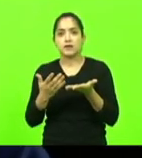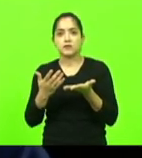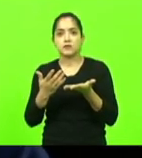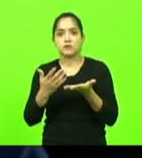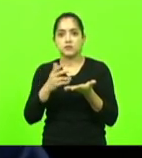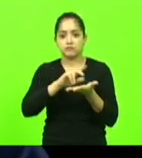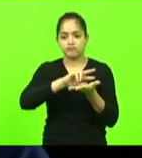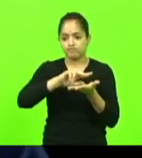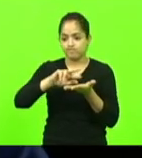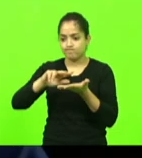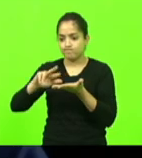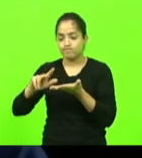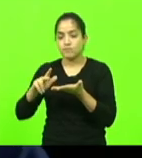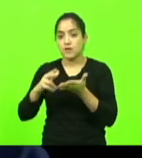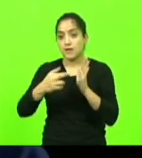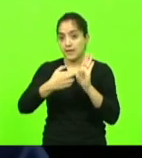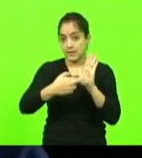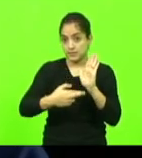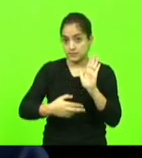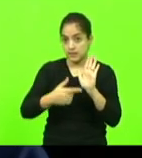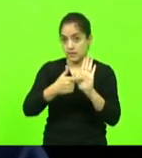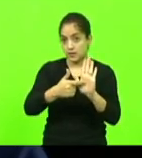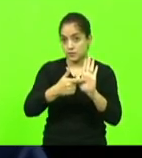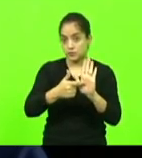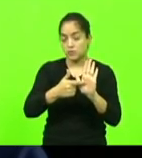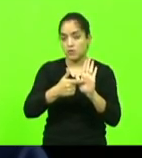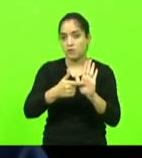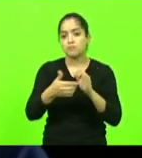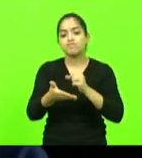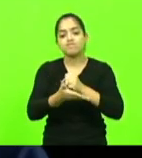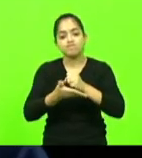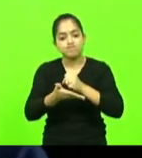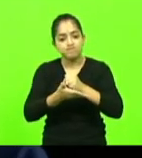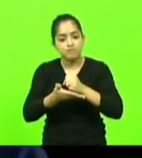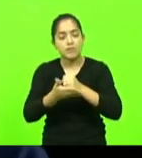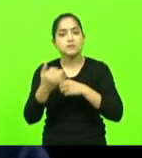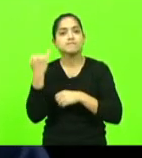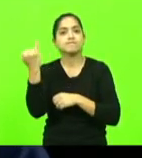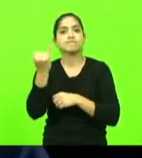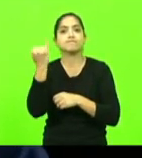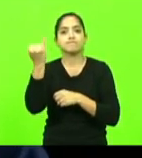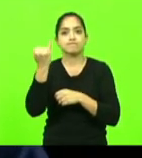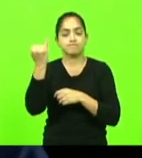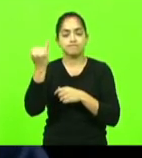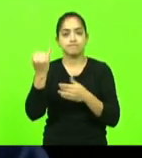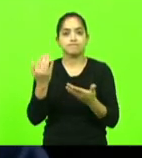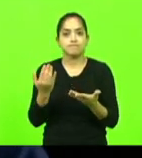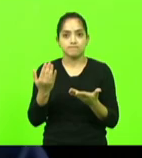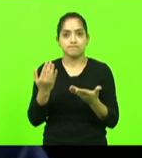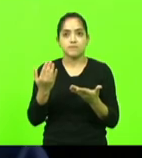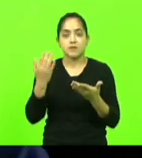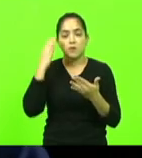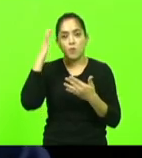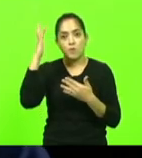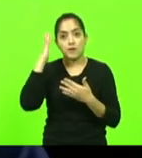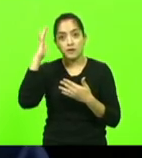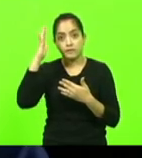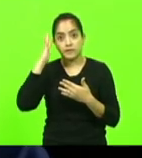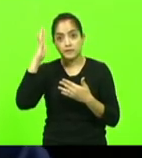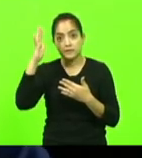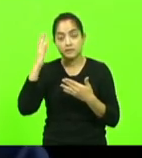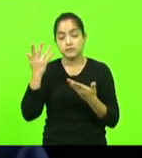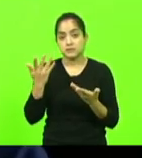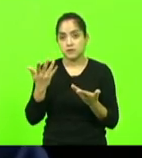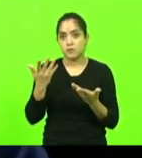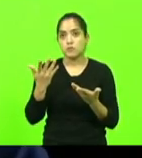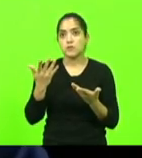que esse relatório servirá de uma base importante para uma reflexão e muitas